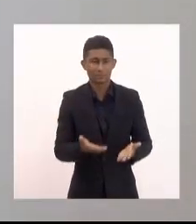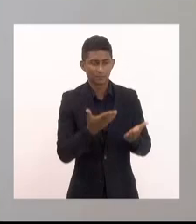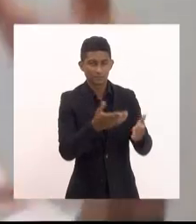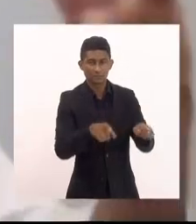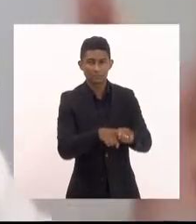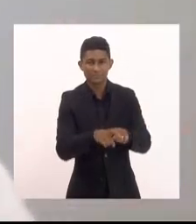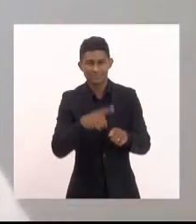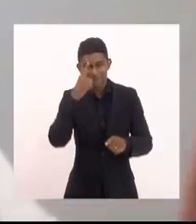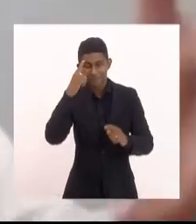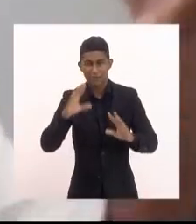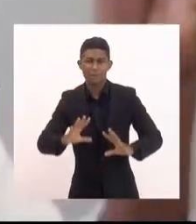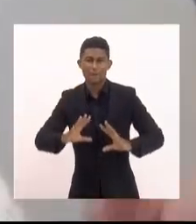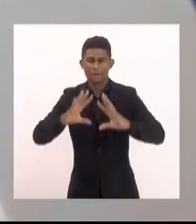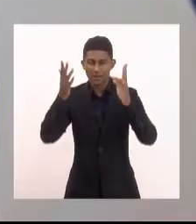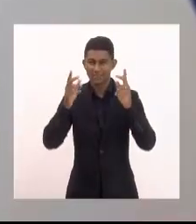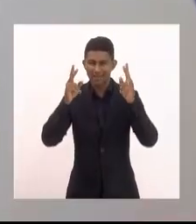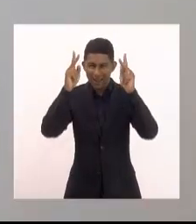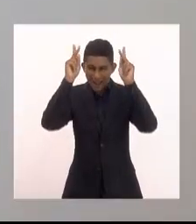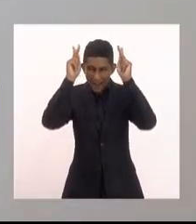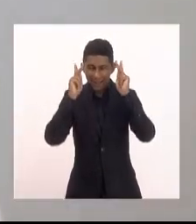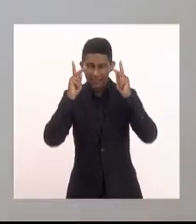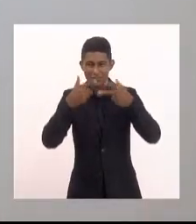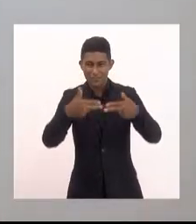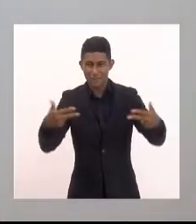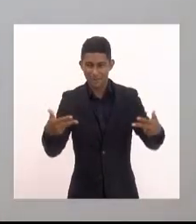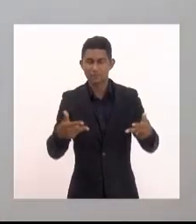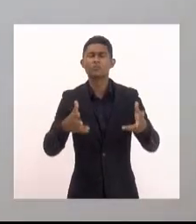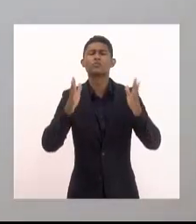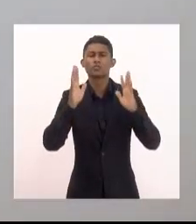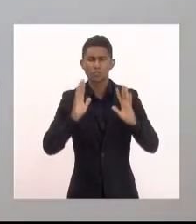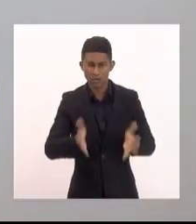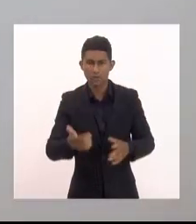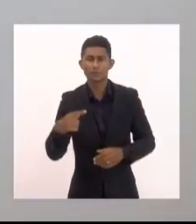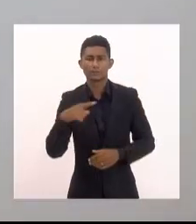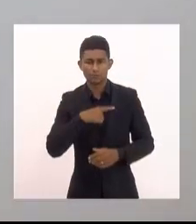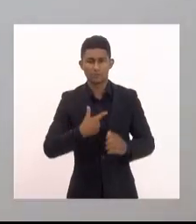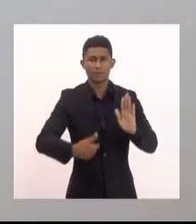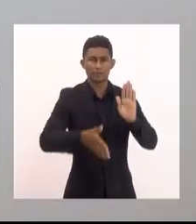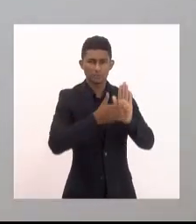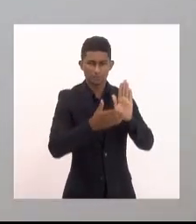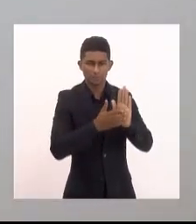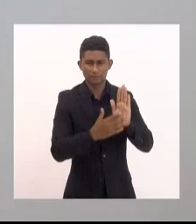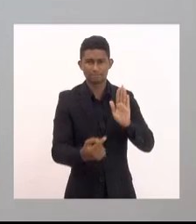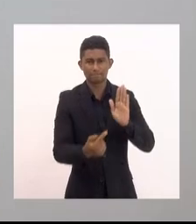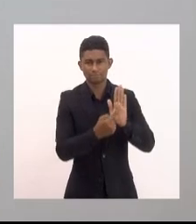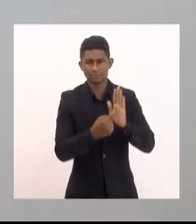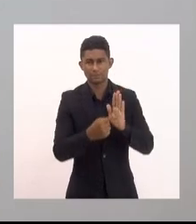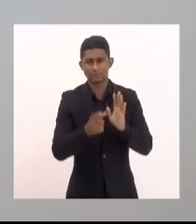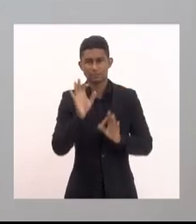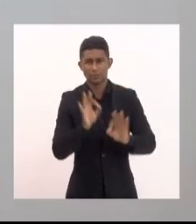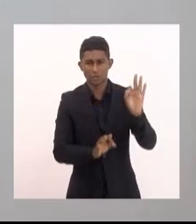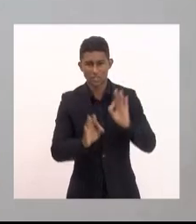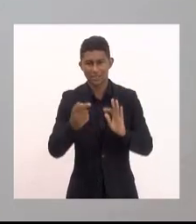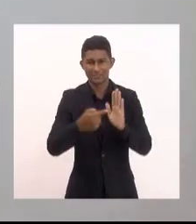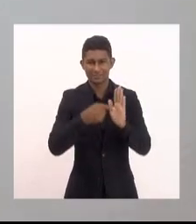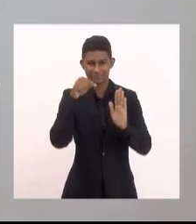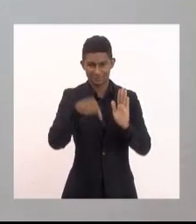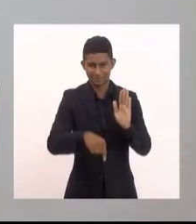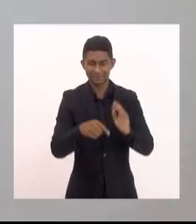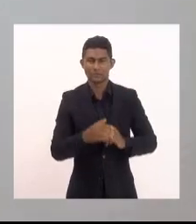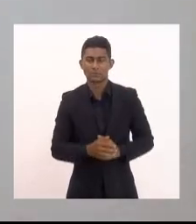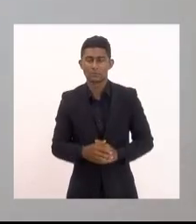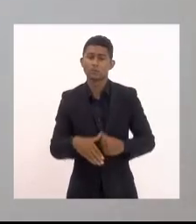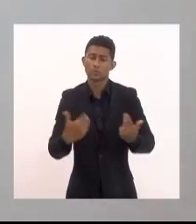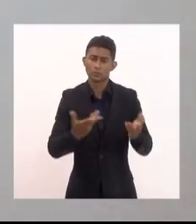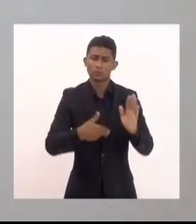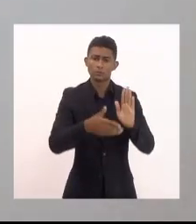Reis, constam atualmente já da pauta do projeto que nós estamos discutindo. Esse